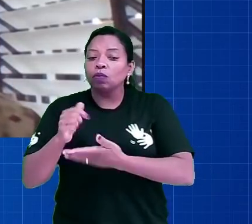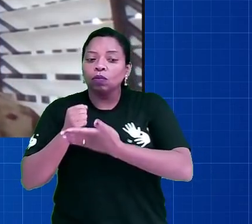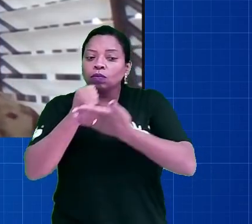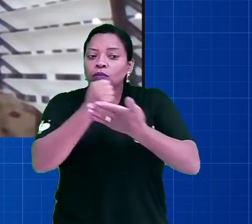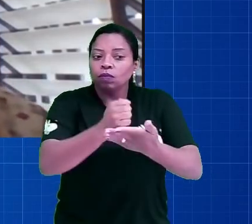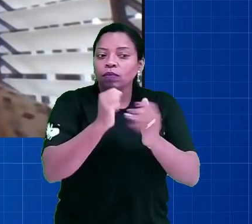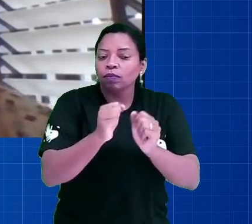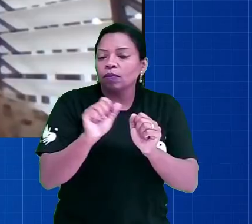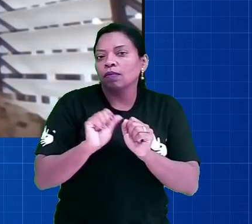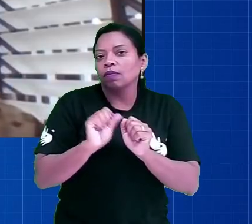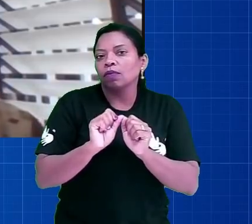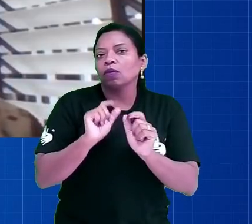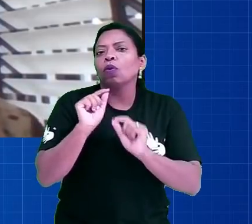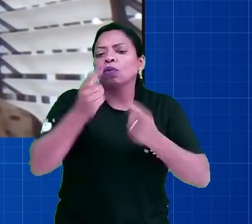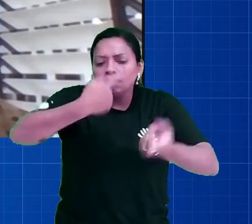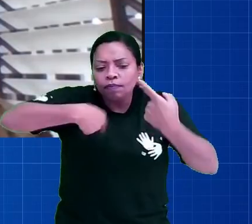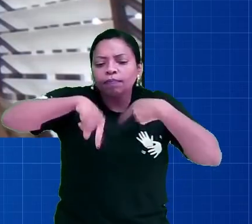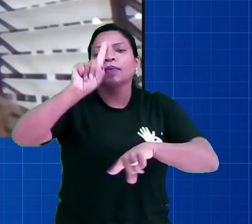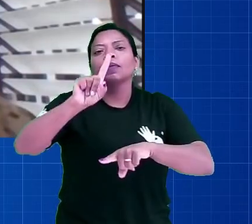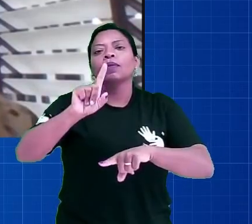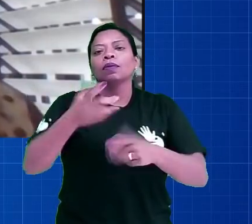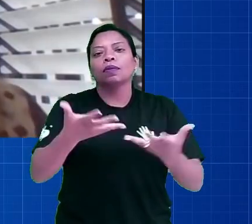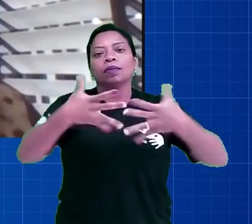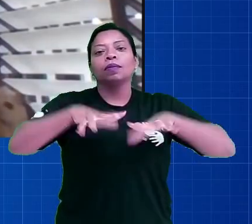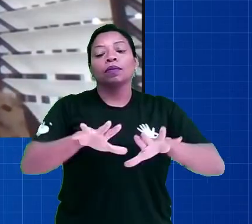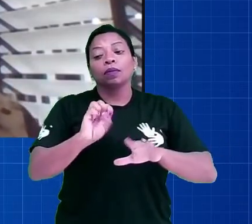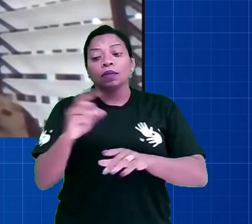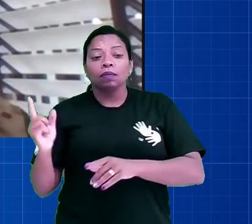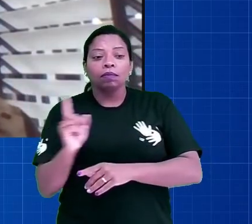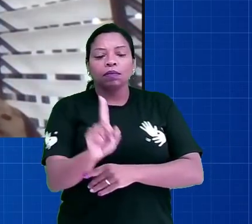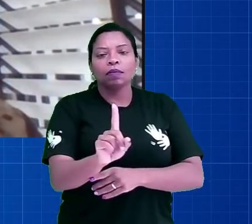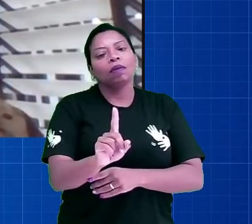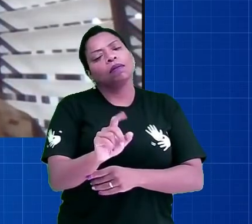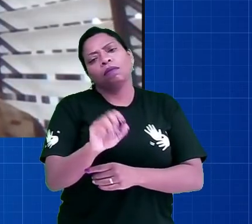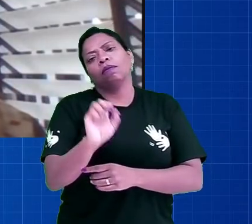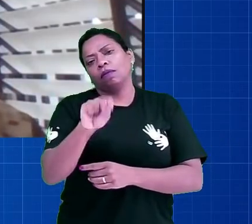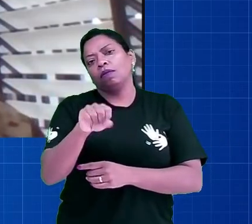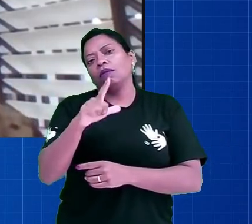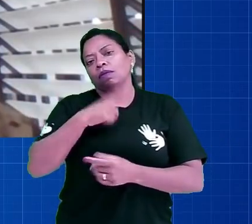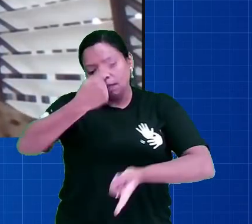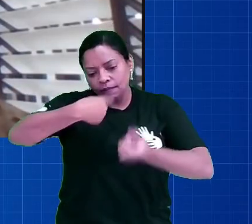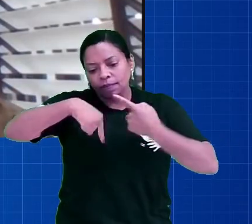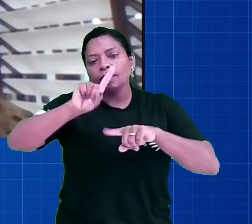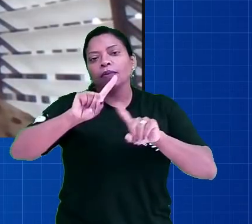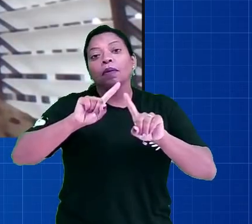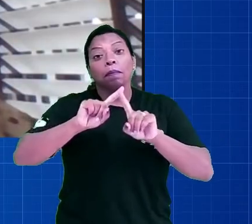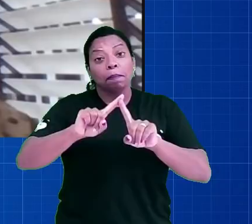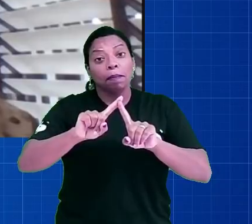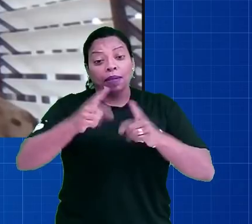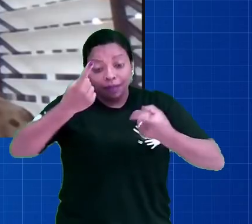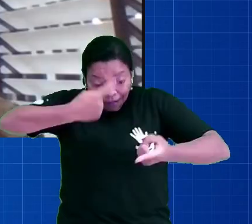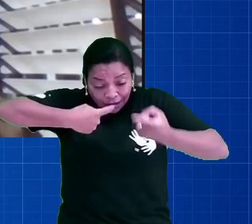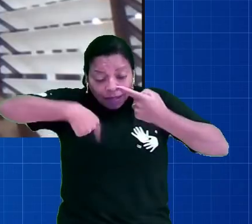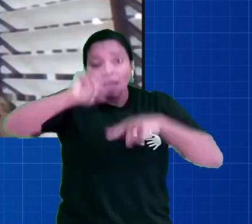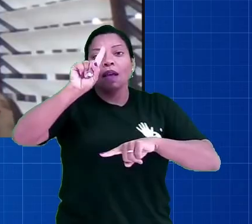nós já conseguimos avançar em termos de inclusão? Sim, já conseguimos avançar, mas é o suficiente? Não. Então, a